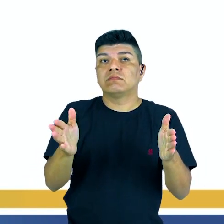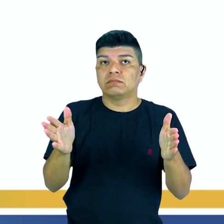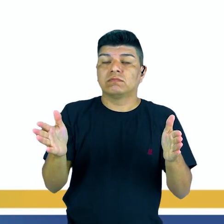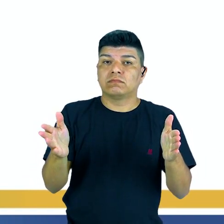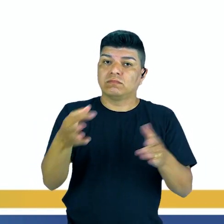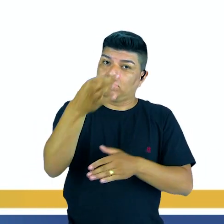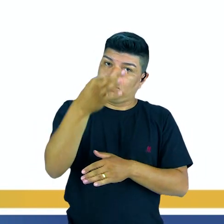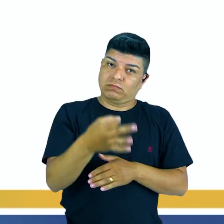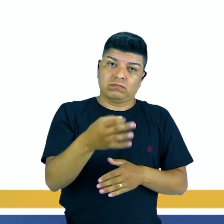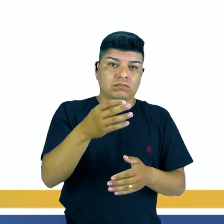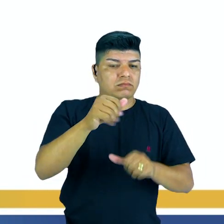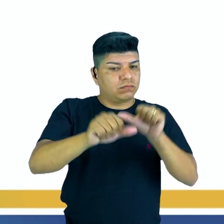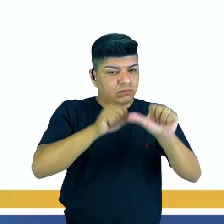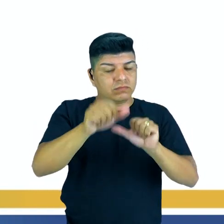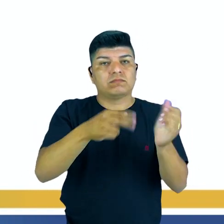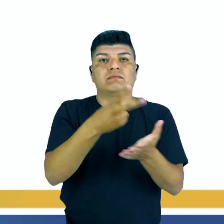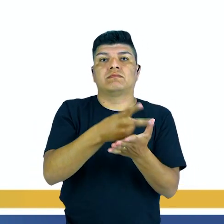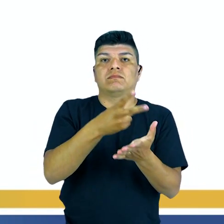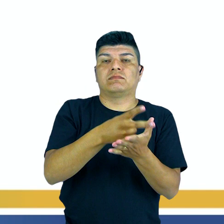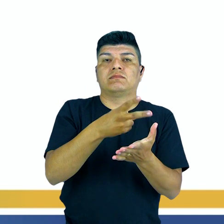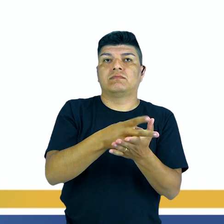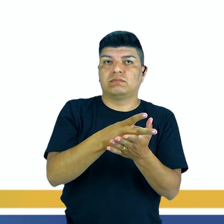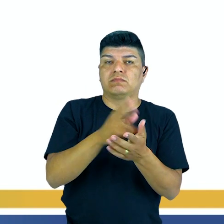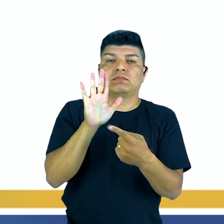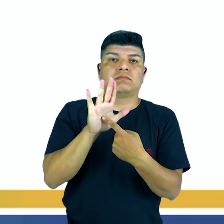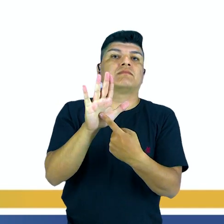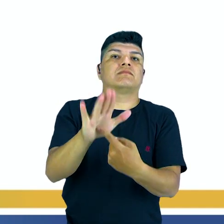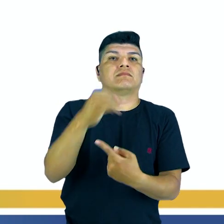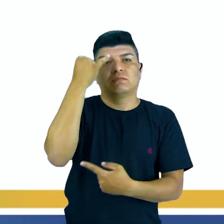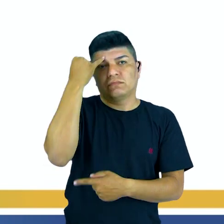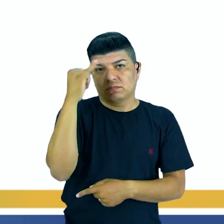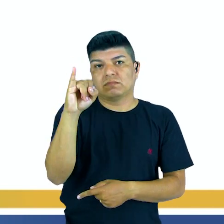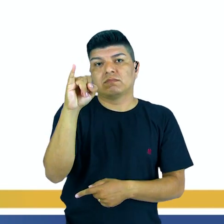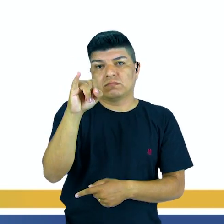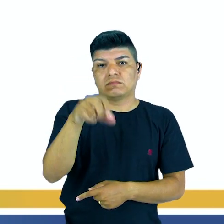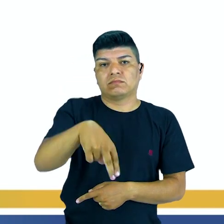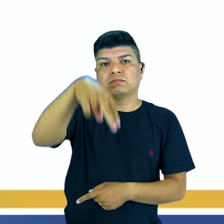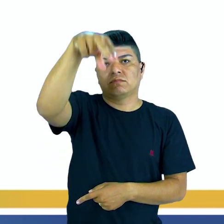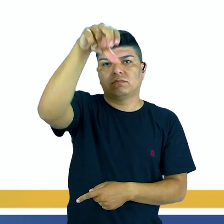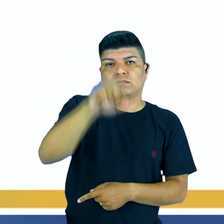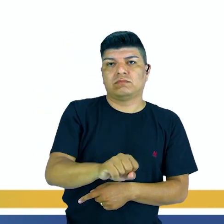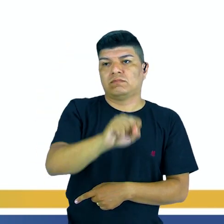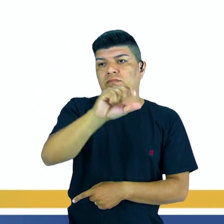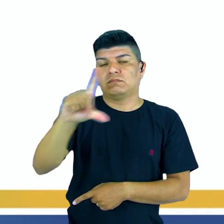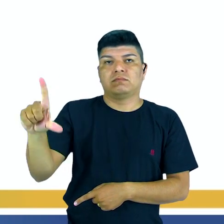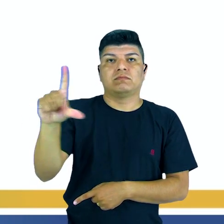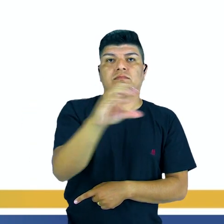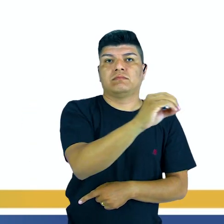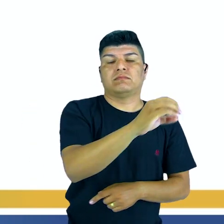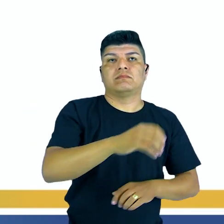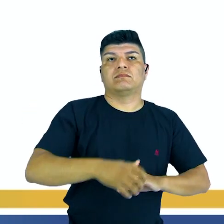localização adequada para mostrar essa ideia de norte, sul, leste, oeste, ok?